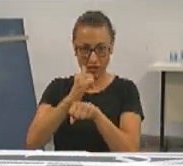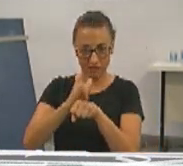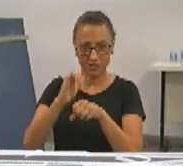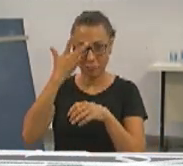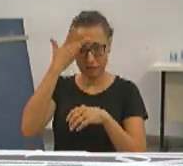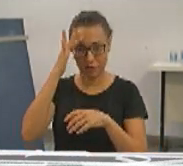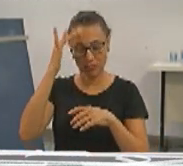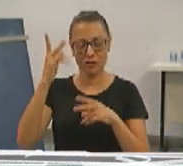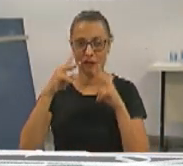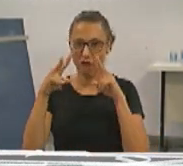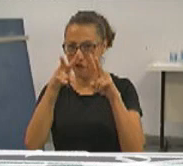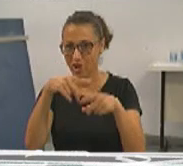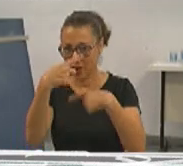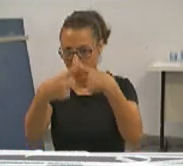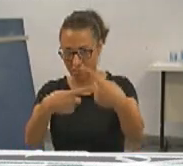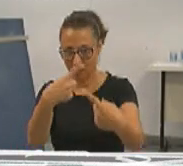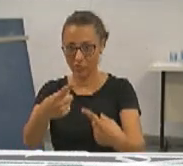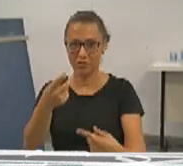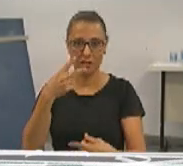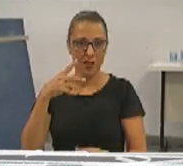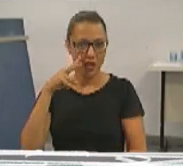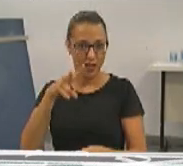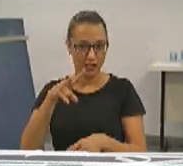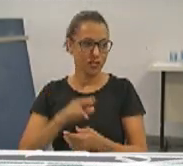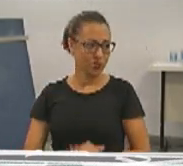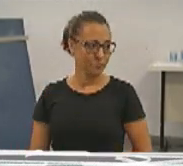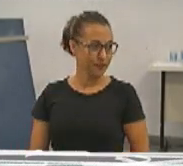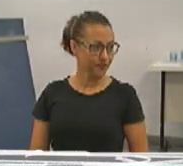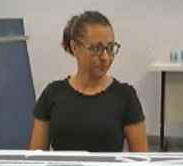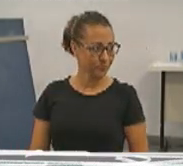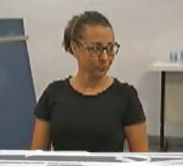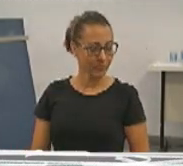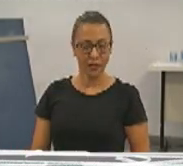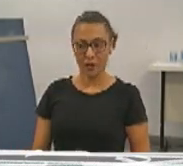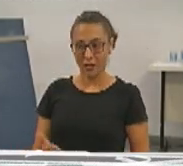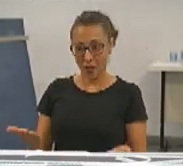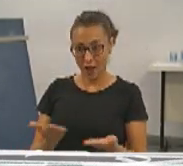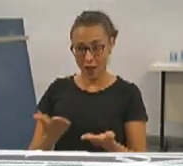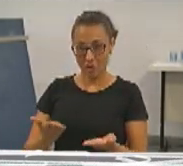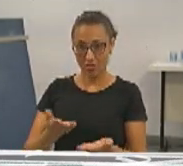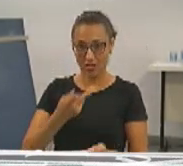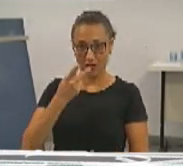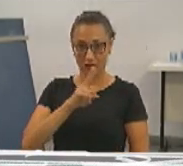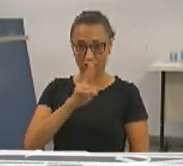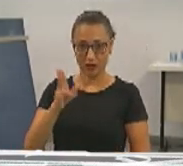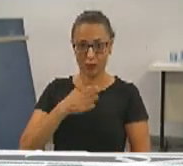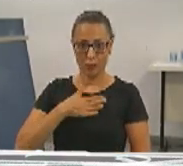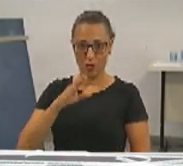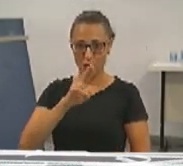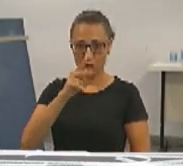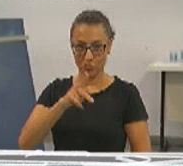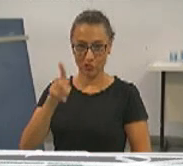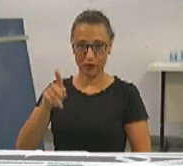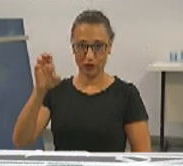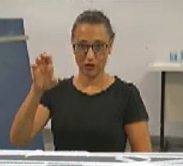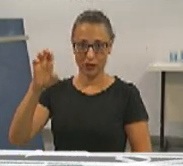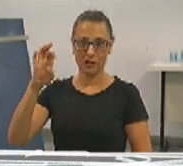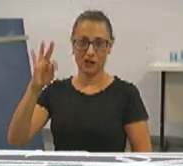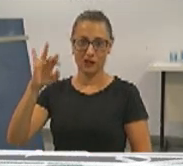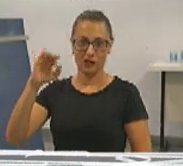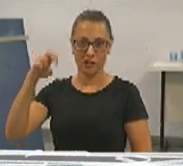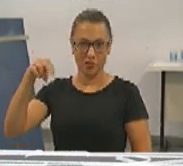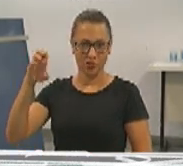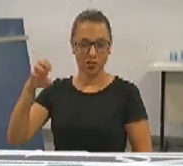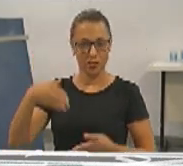o processo de consulta prévia. Quero me apresentar para vocês, sou o professor Etienne, nasci aqui em